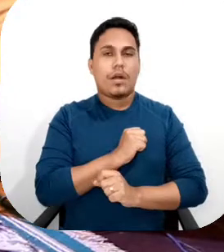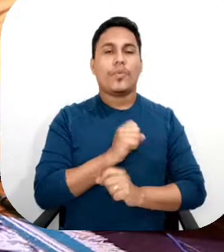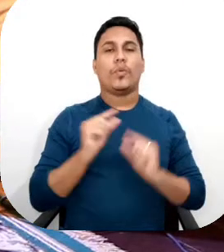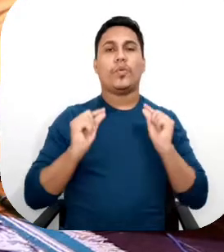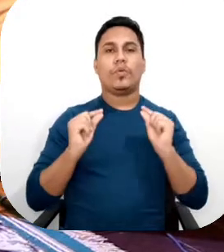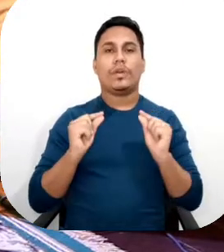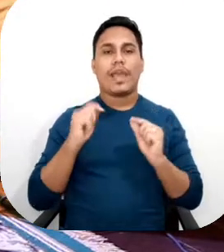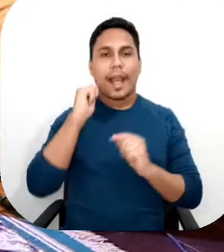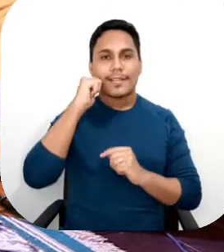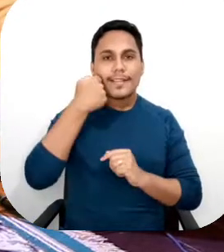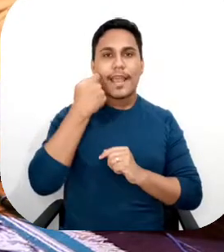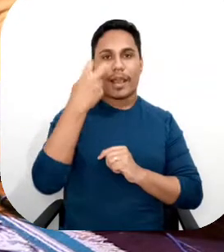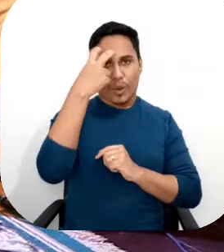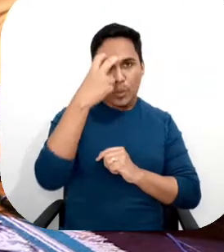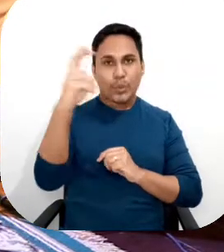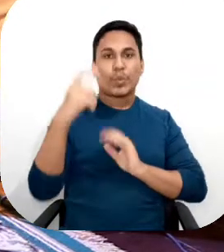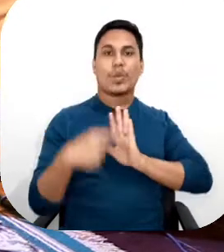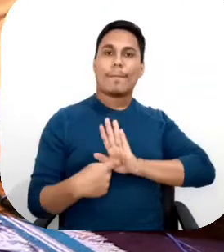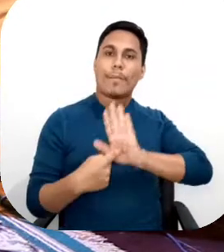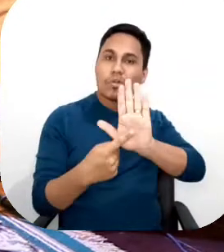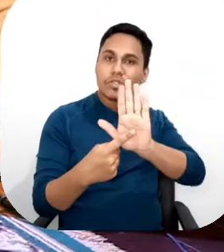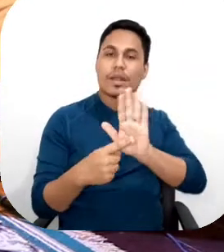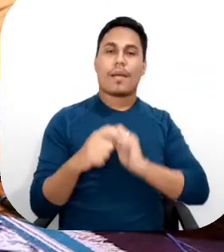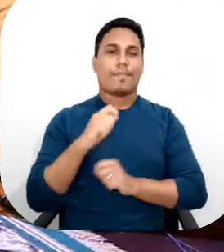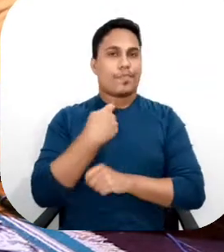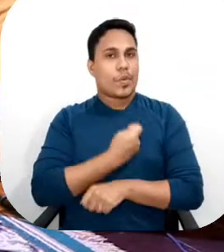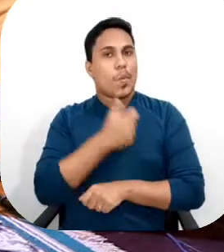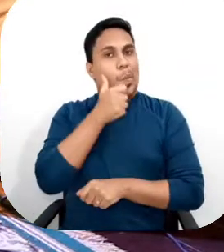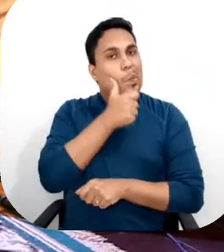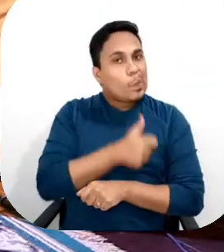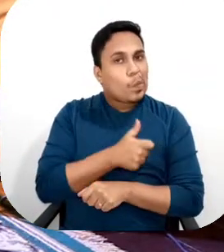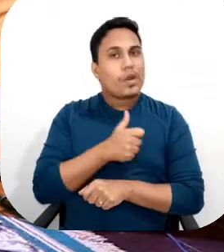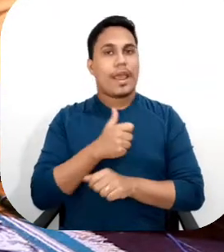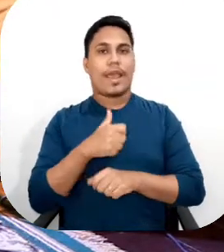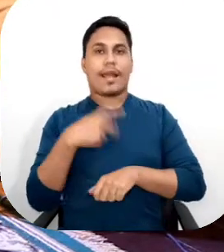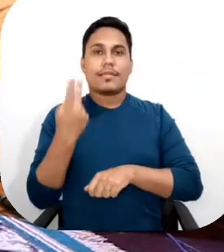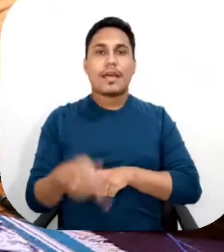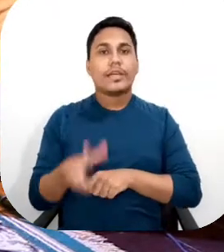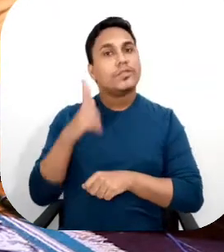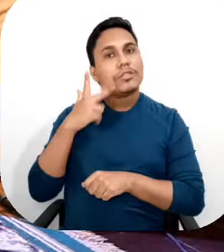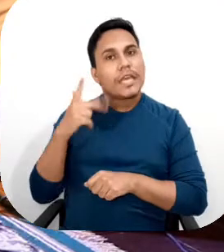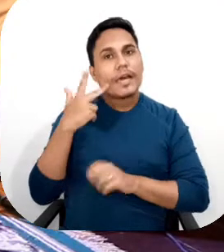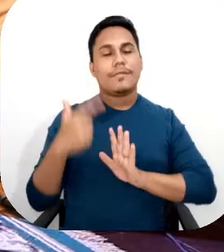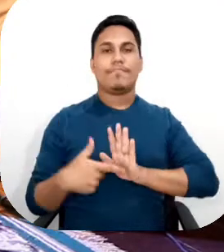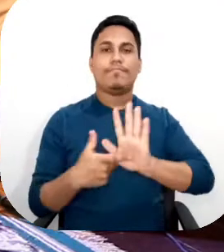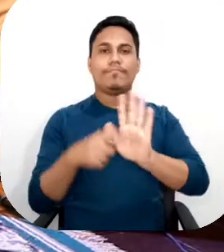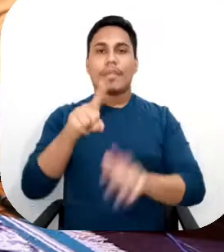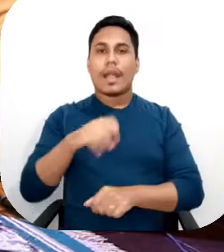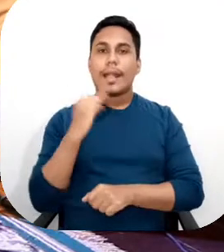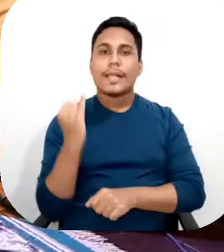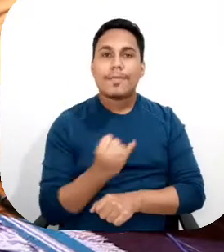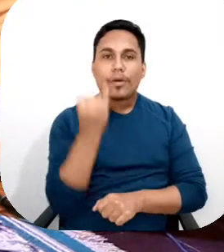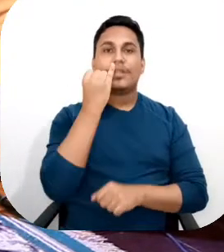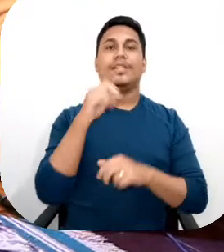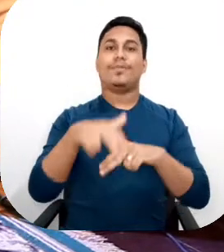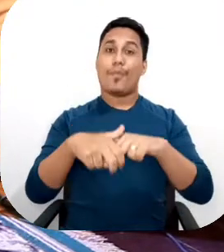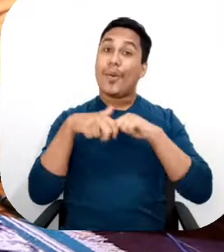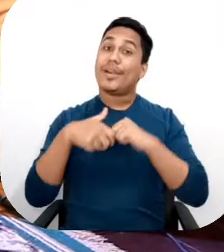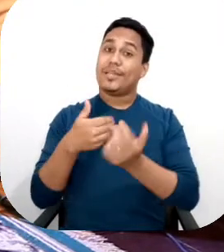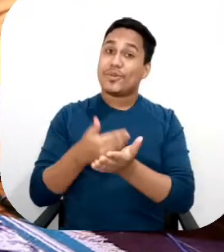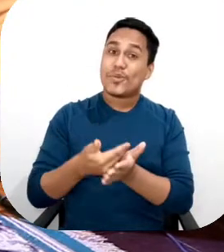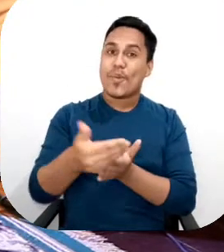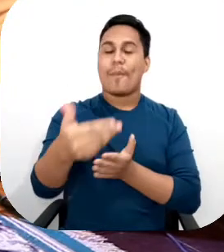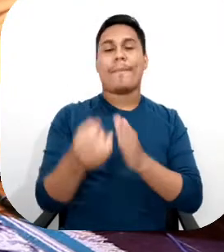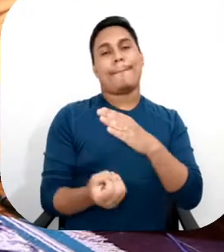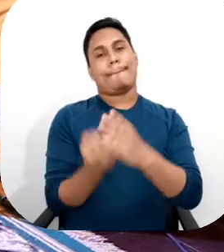negritude, essa narrativa preta de mulher cearense, para mim é muito importante. E aí nasce o Preta Punk, com todos